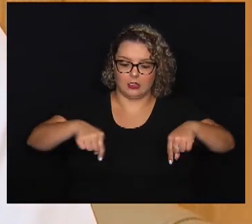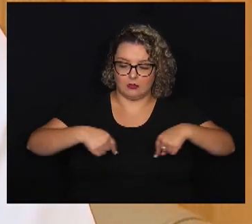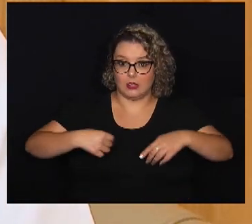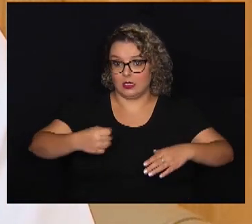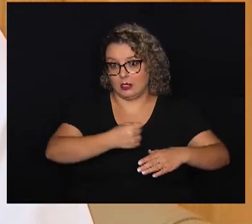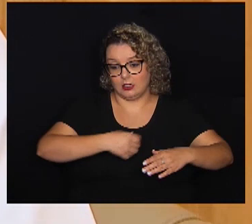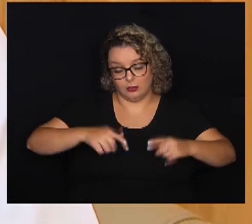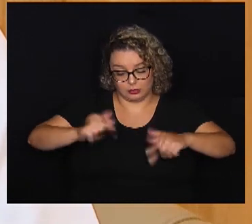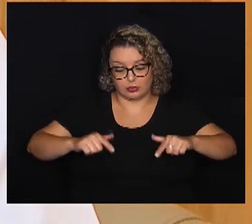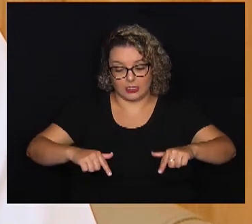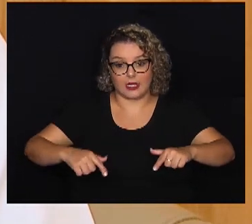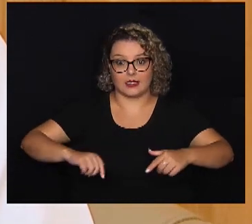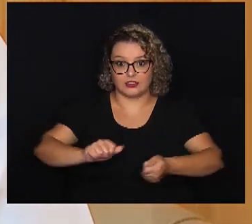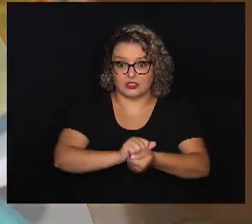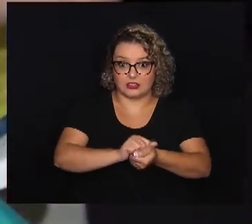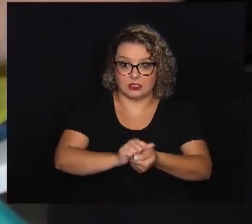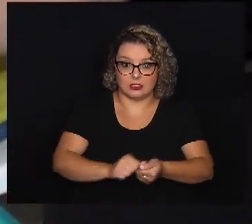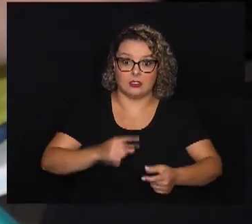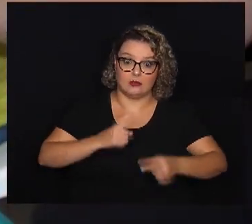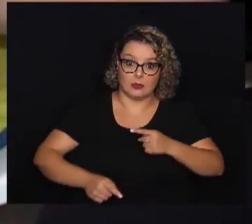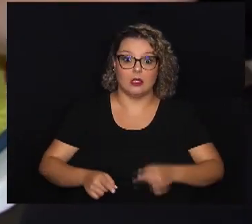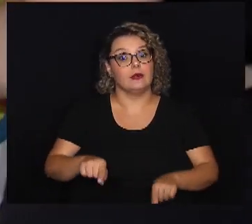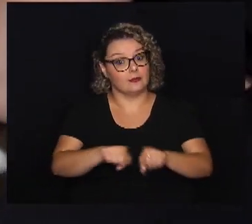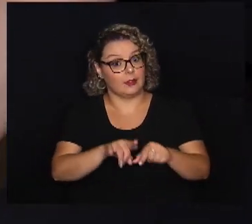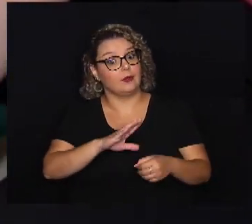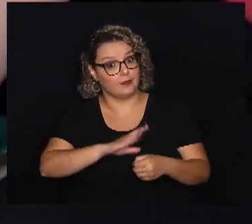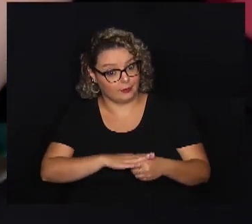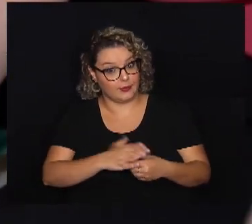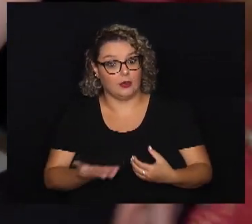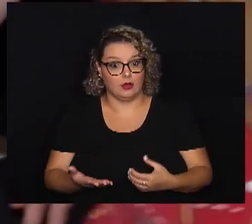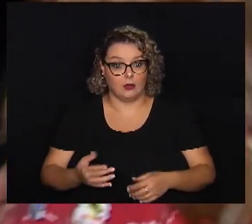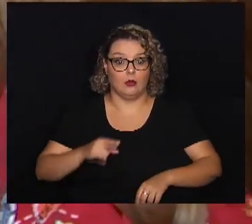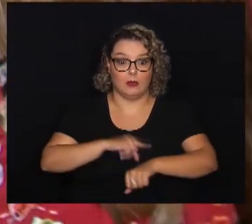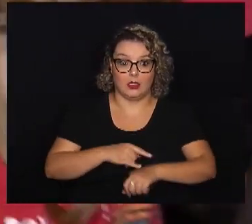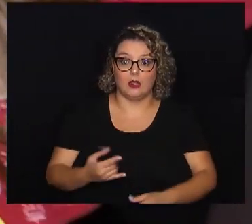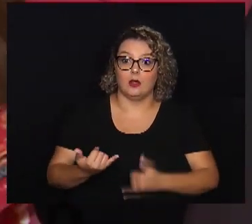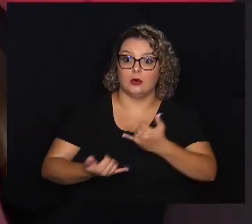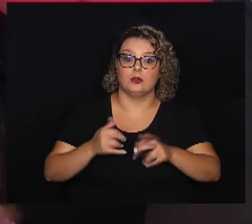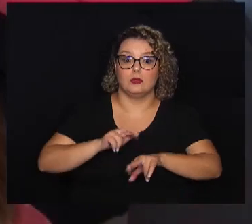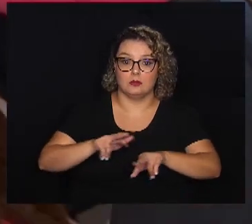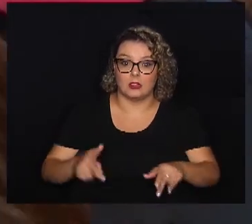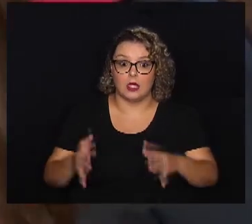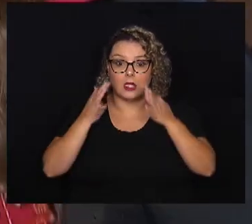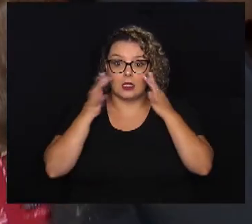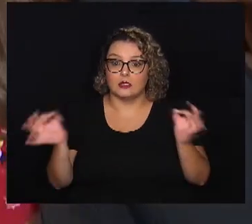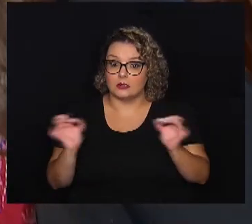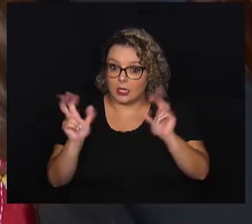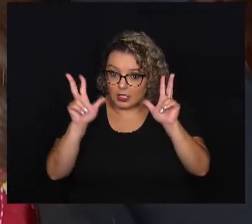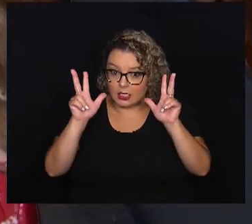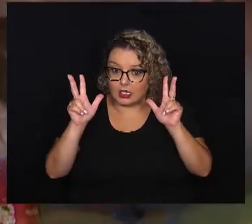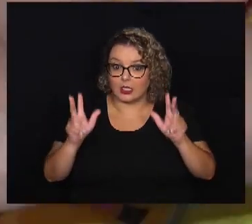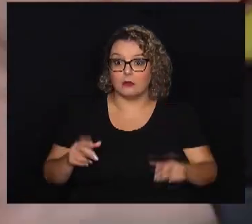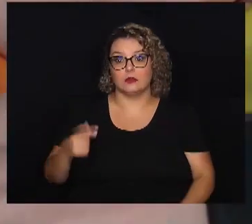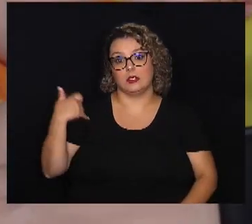cozinha, termina sendo um local proibido para crianças. A questão dos brinquedos, a gente tem que sempre se atentar se os brinquedos eles são adequados para a